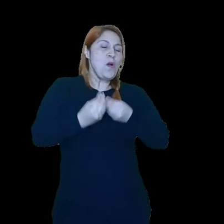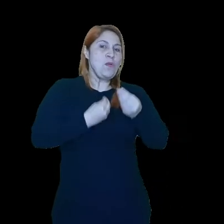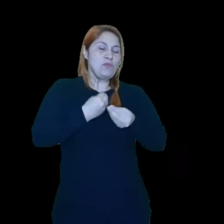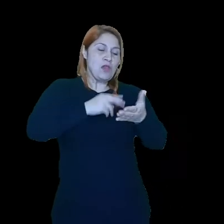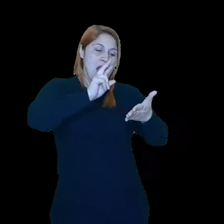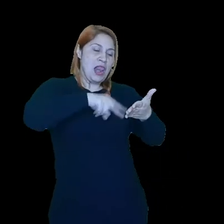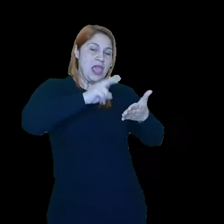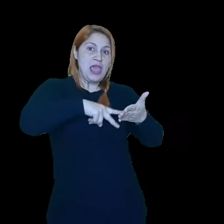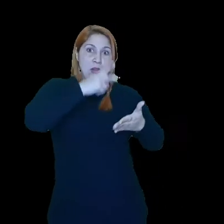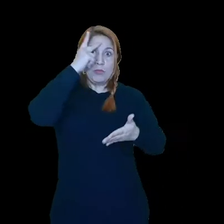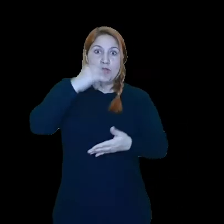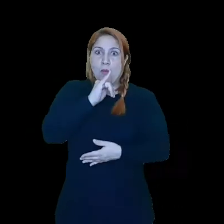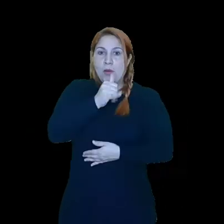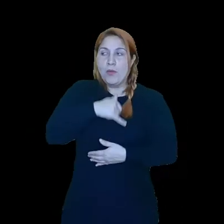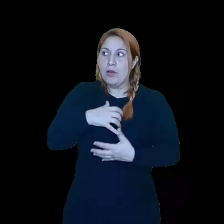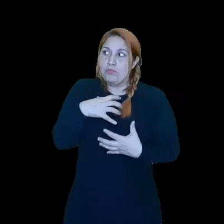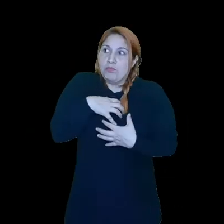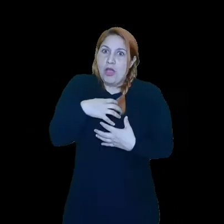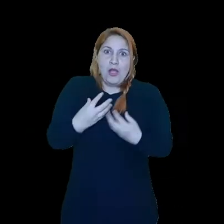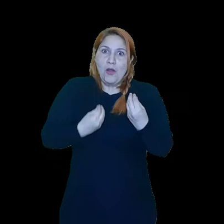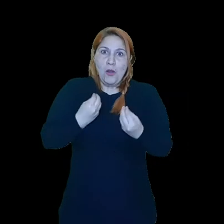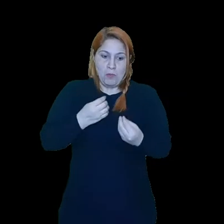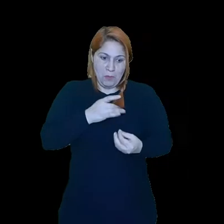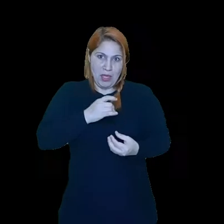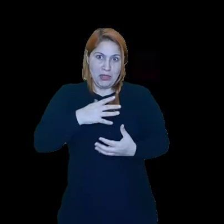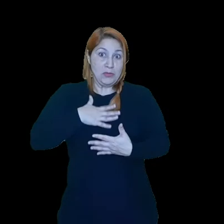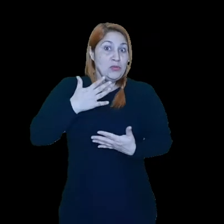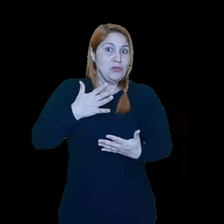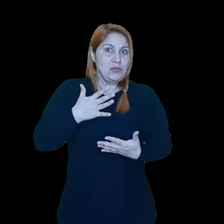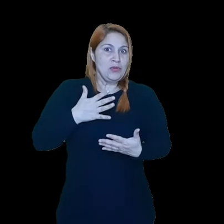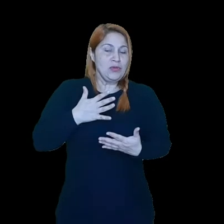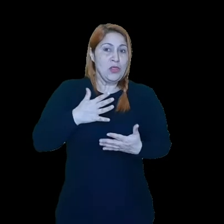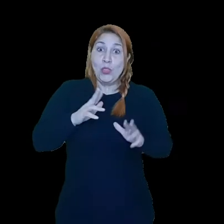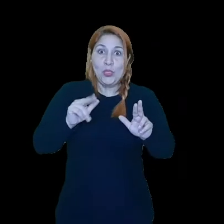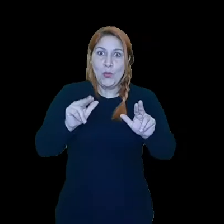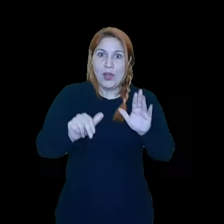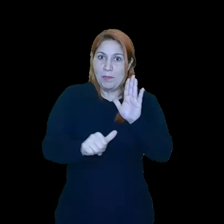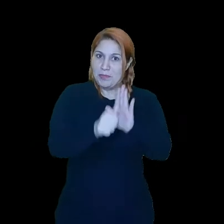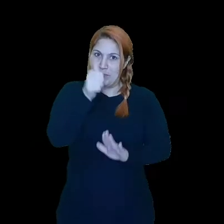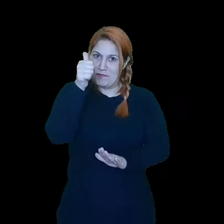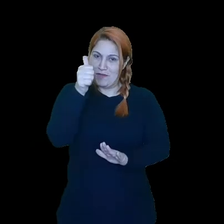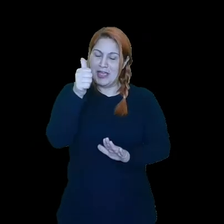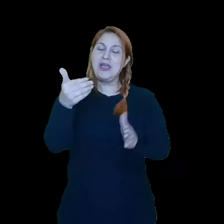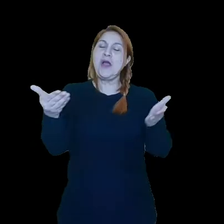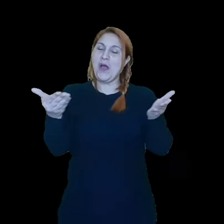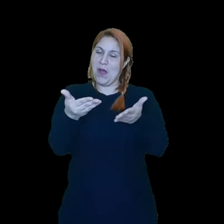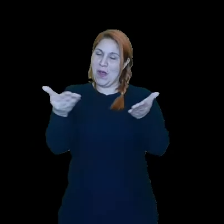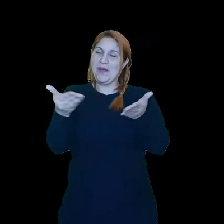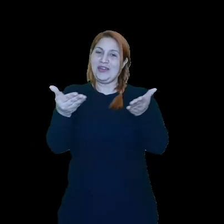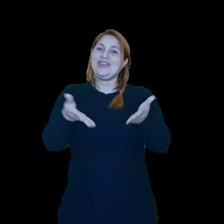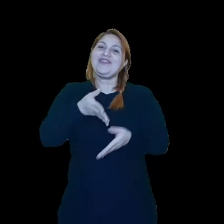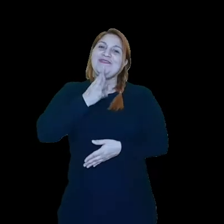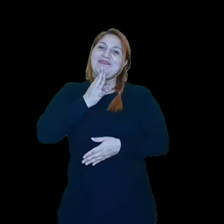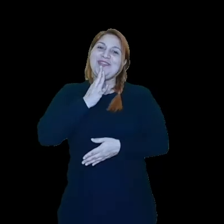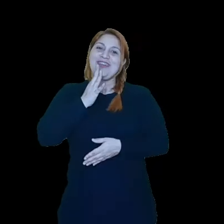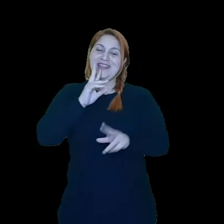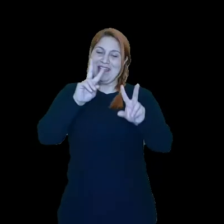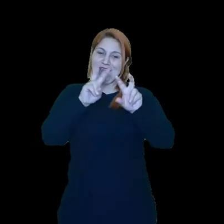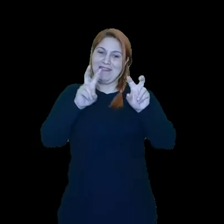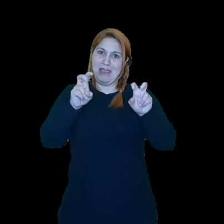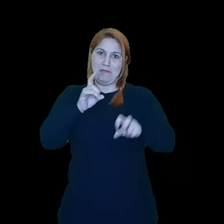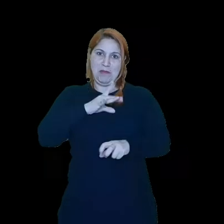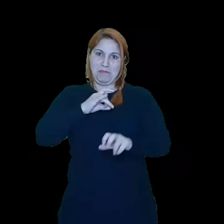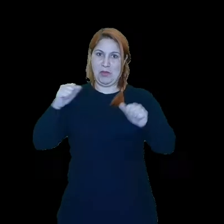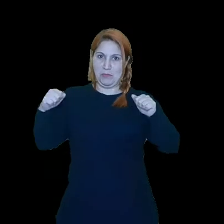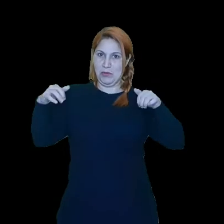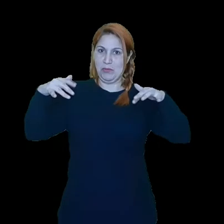quando ouviram ou leram esse conto? Se vocês não conhecem ou nunca ouviram, hoje vocês vão conhecer.